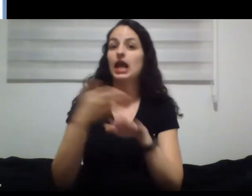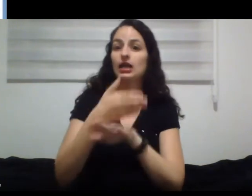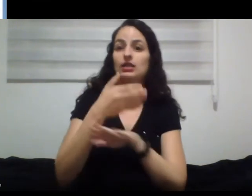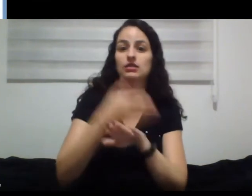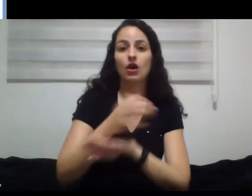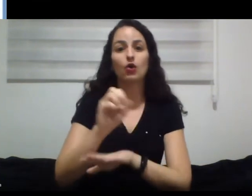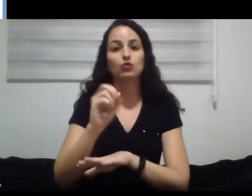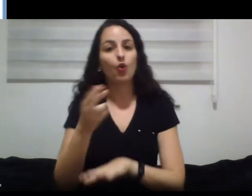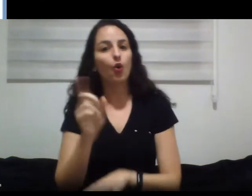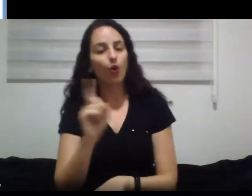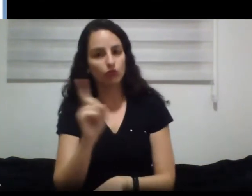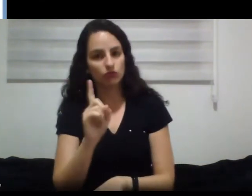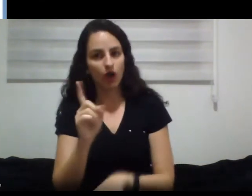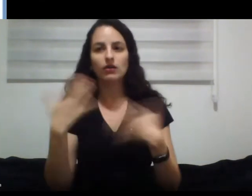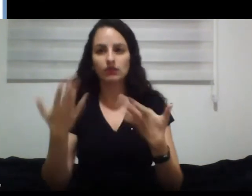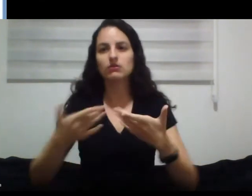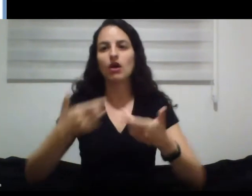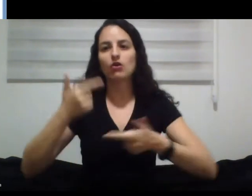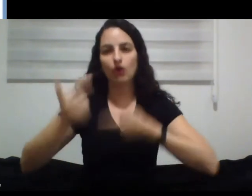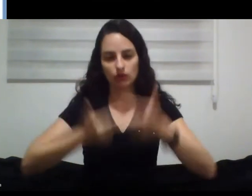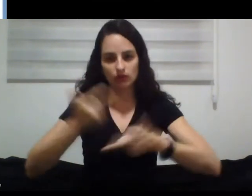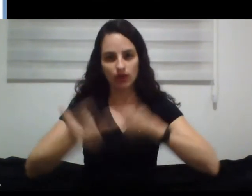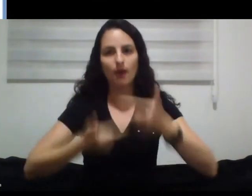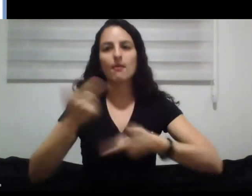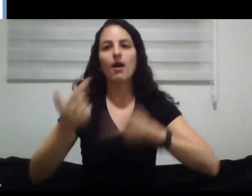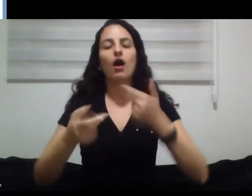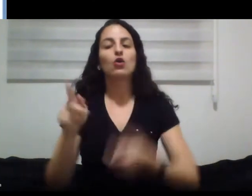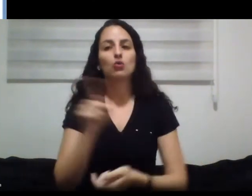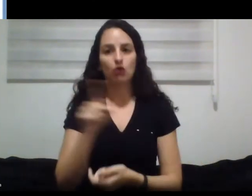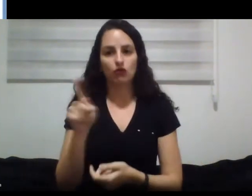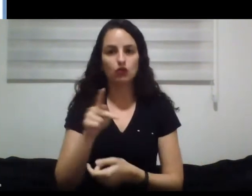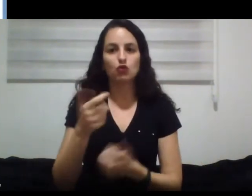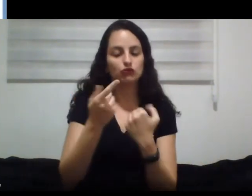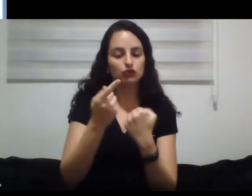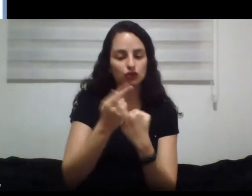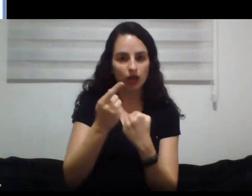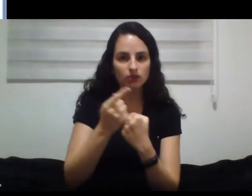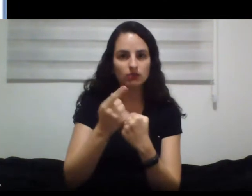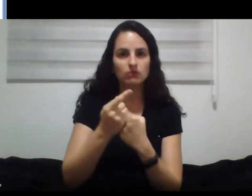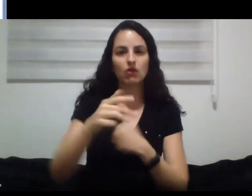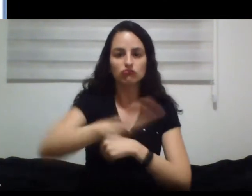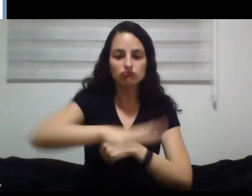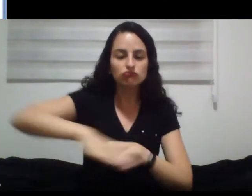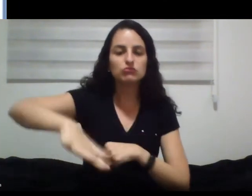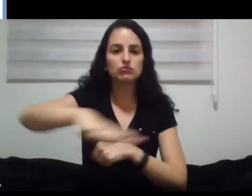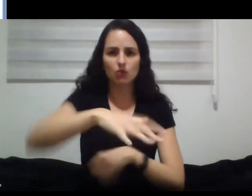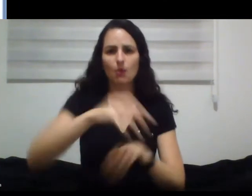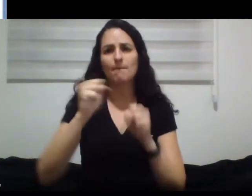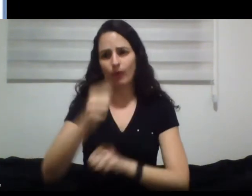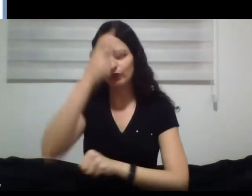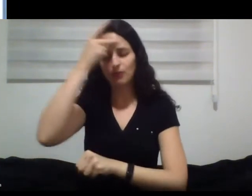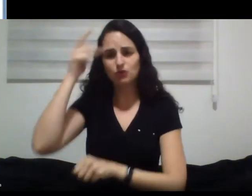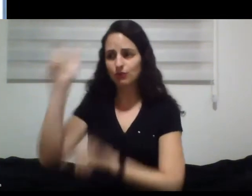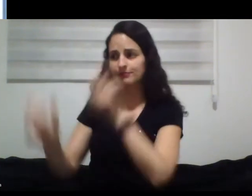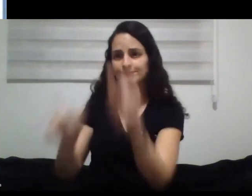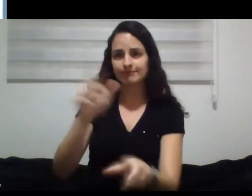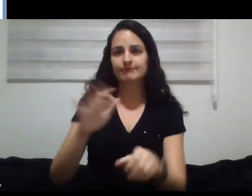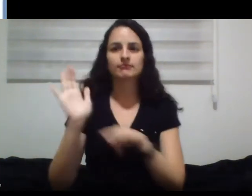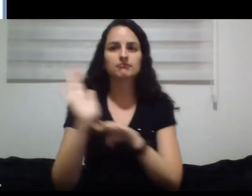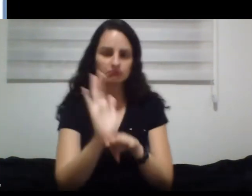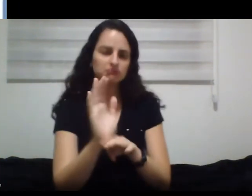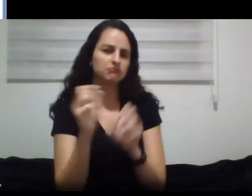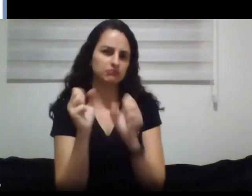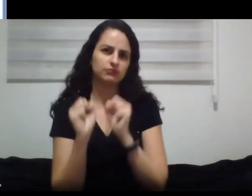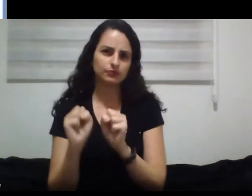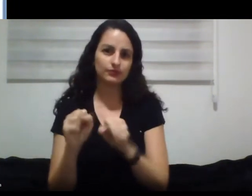Milko. Tudo bem? É bem rapidinho. Bom, como eu ajudei a montar essa planilha na Comissão de Trabalho da Prograde, nós resolvemos